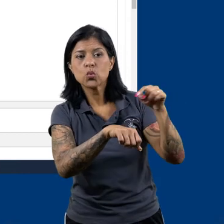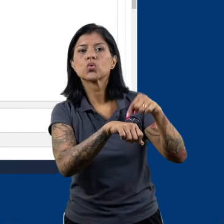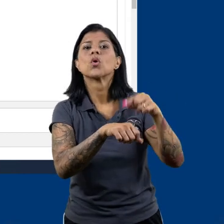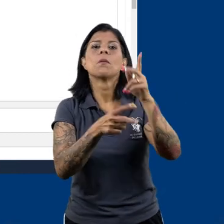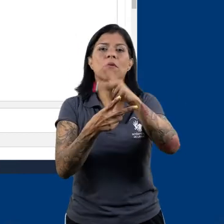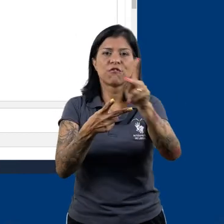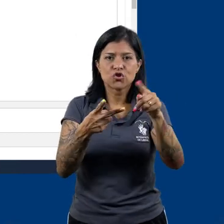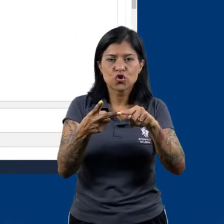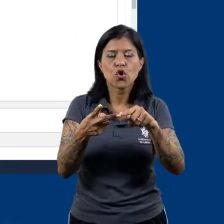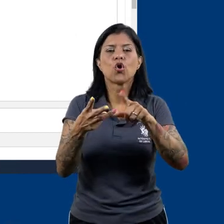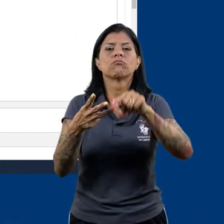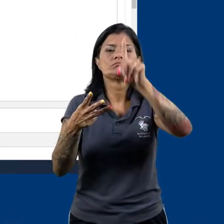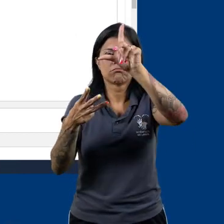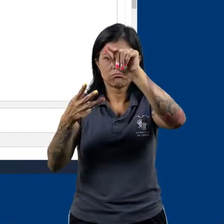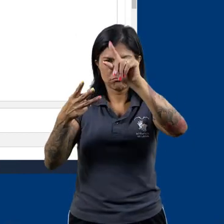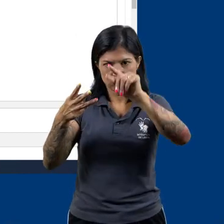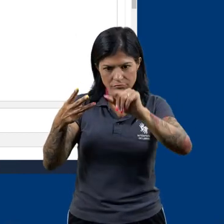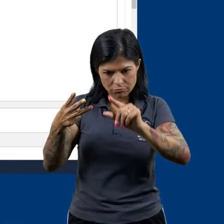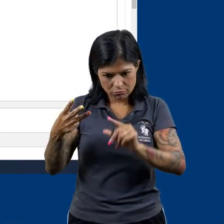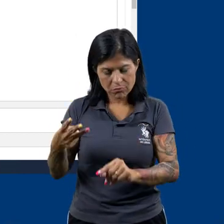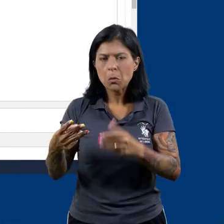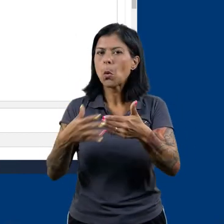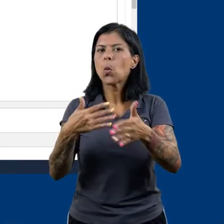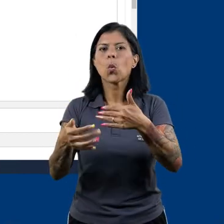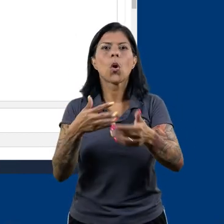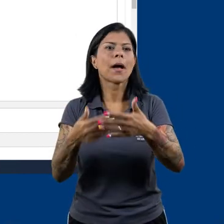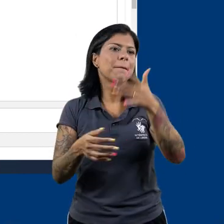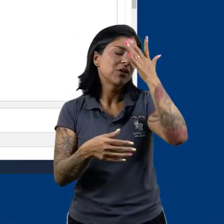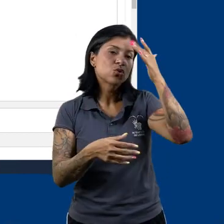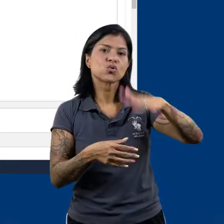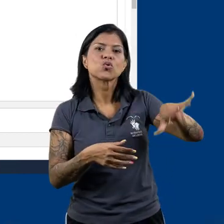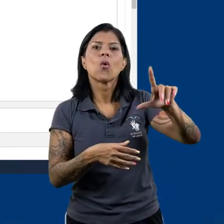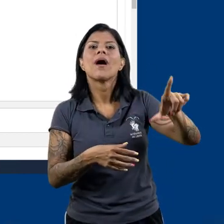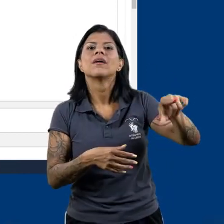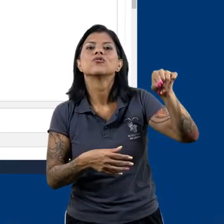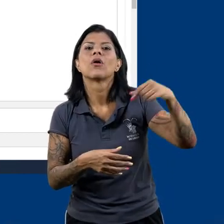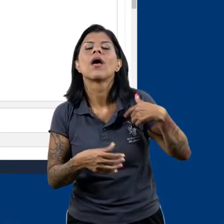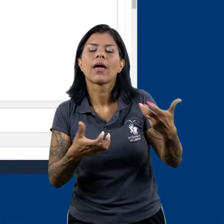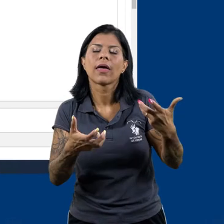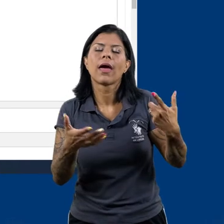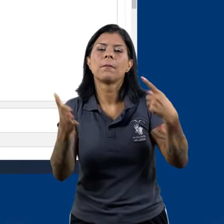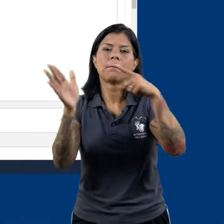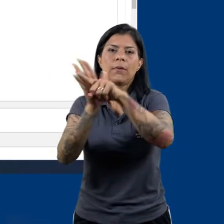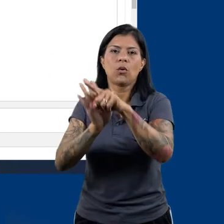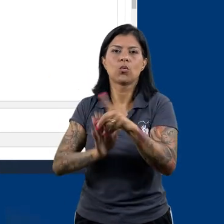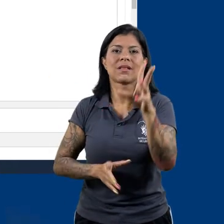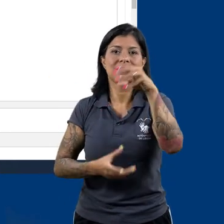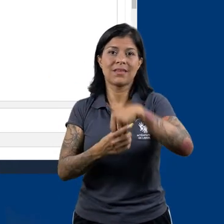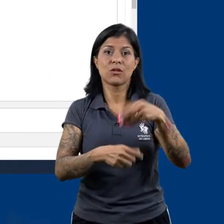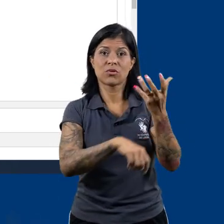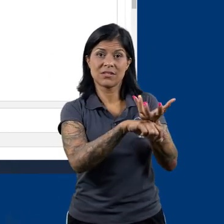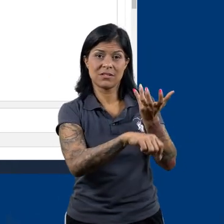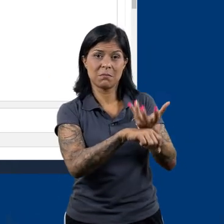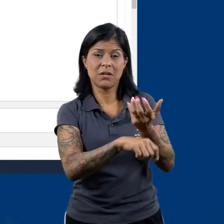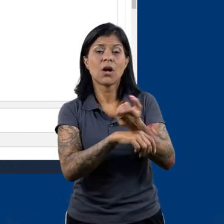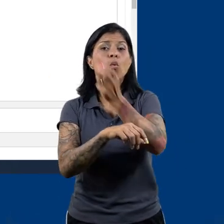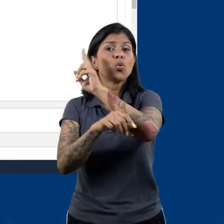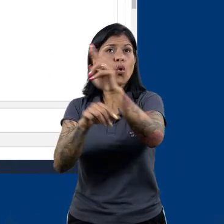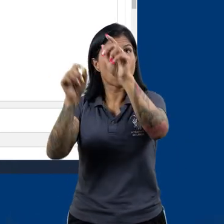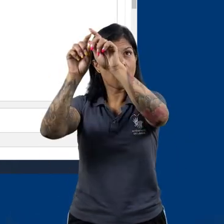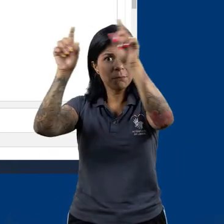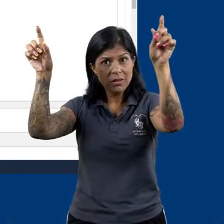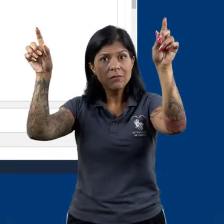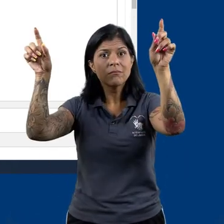professor seja o banco do curso ou disciplina para que essa questão fica disponível para qualquer questionário criado dentro